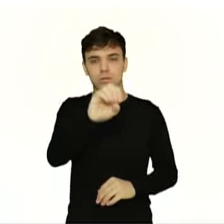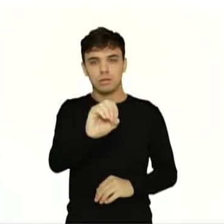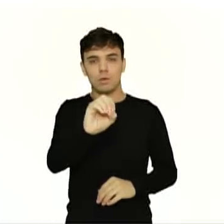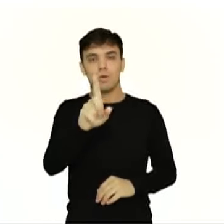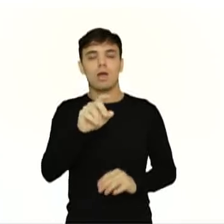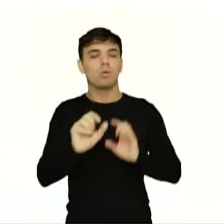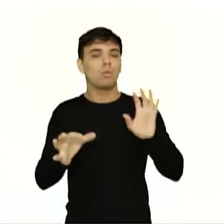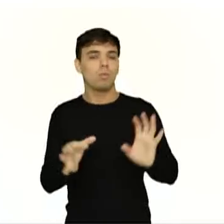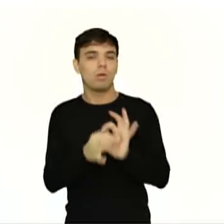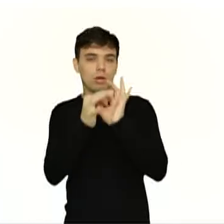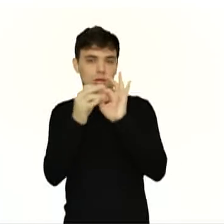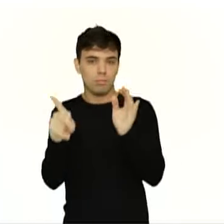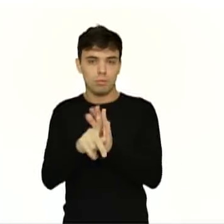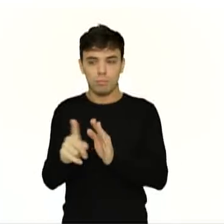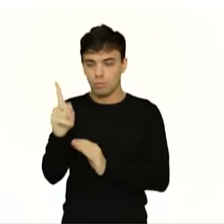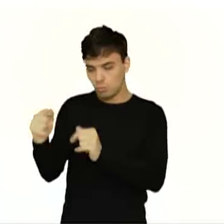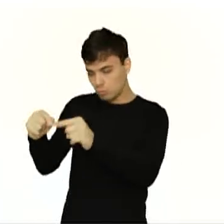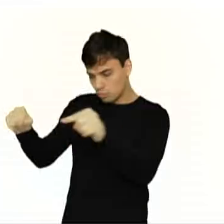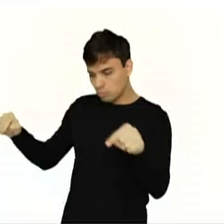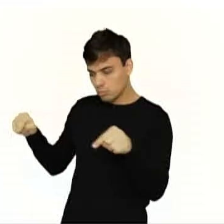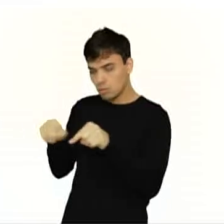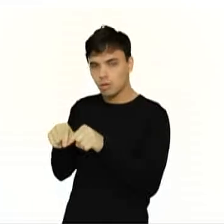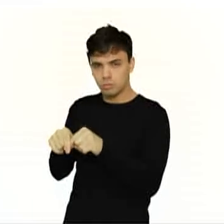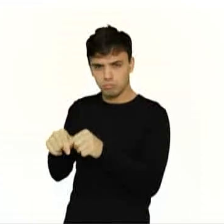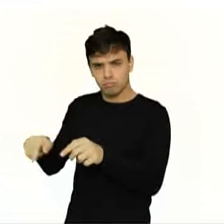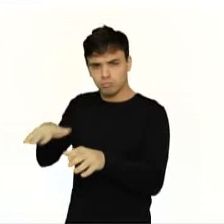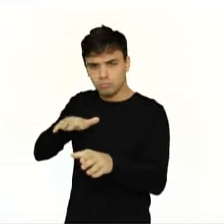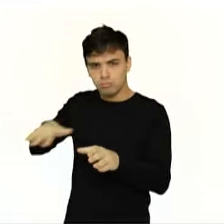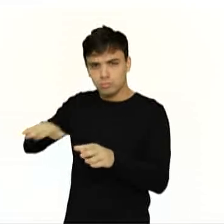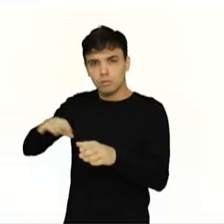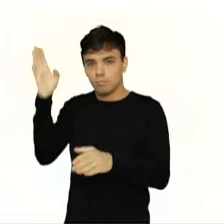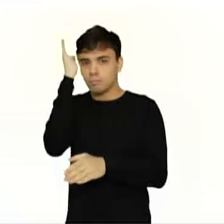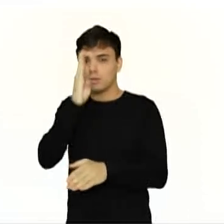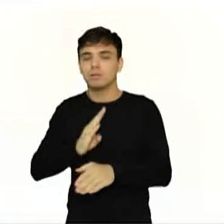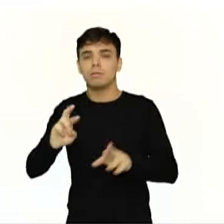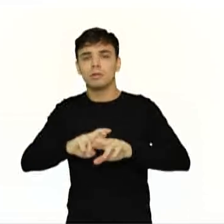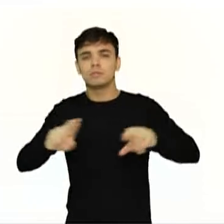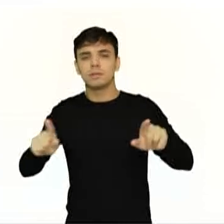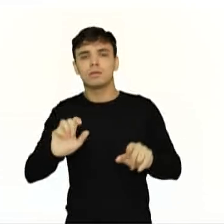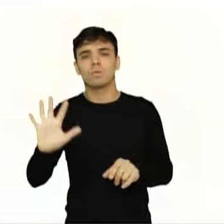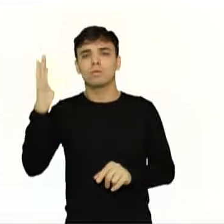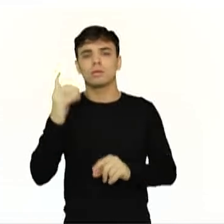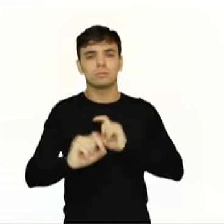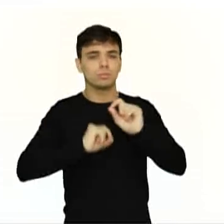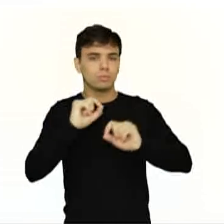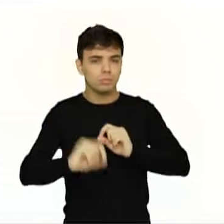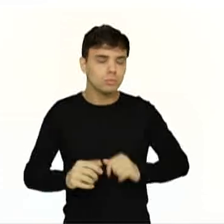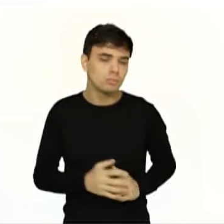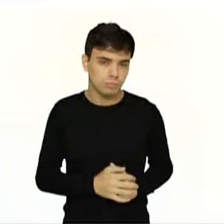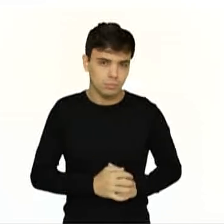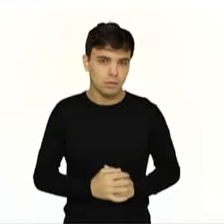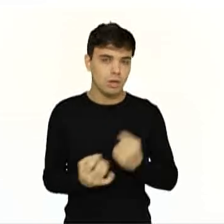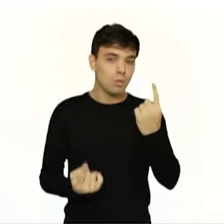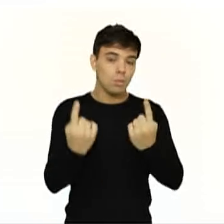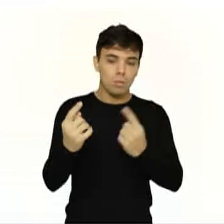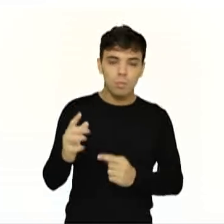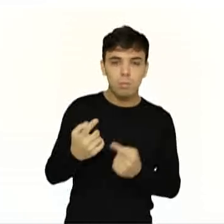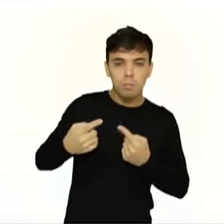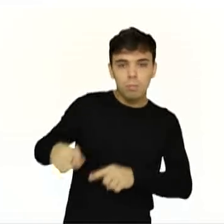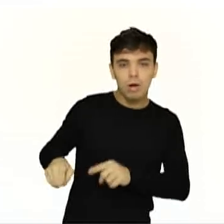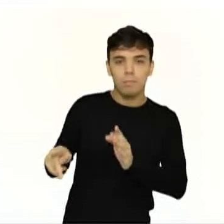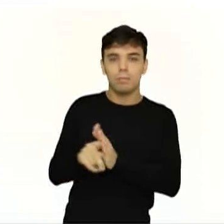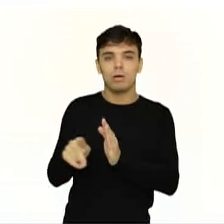defesa de um território brasileiro. Certo? Essa é a diferença. O que vai acontecer aí, então? Qual vai ser a causa